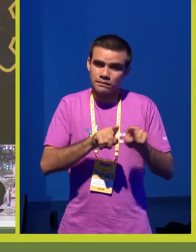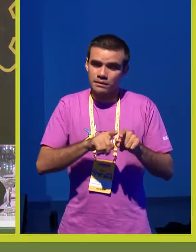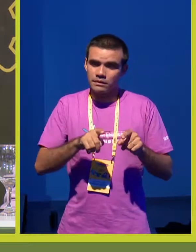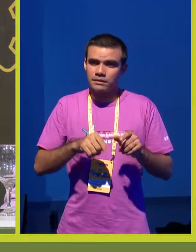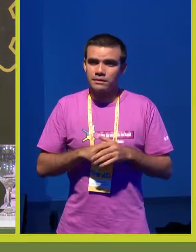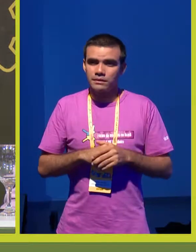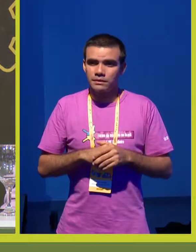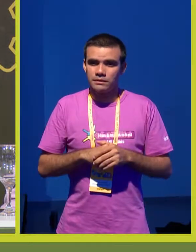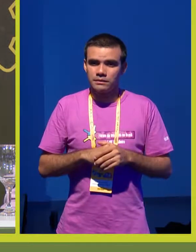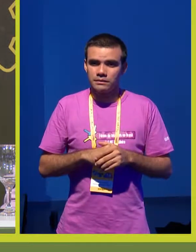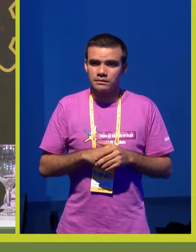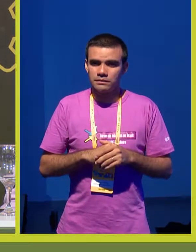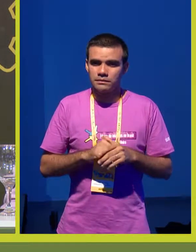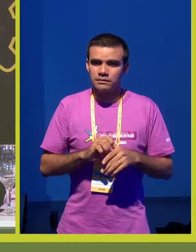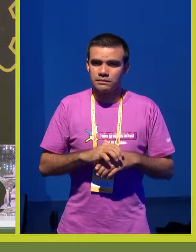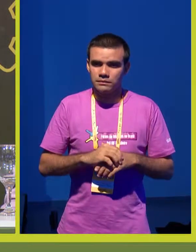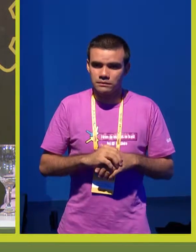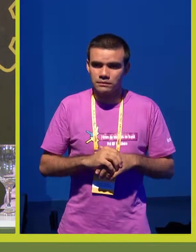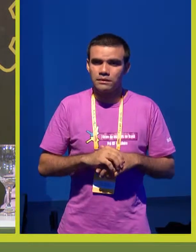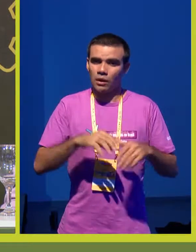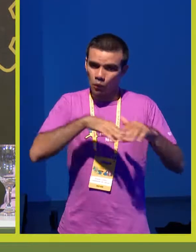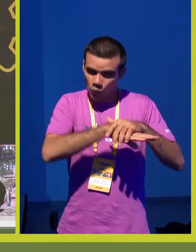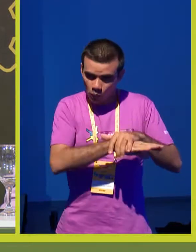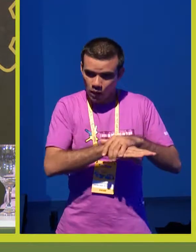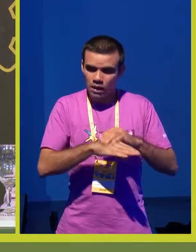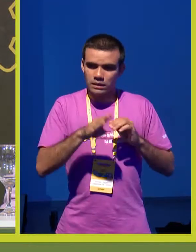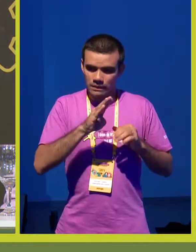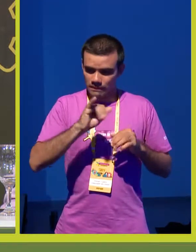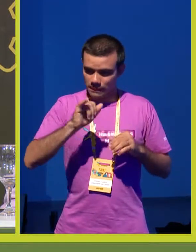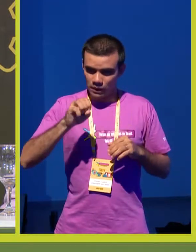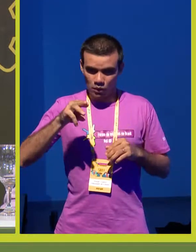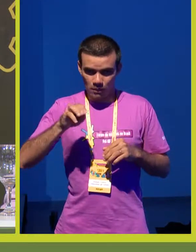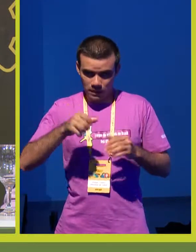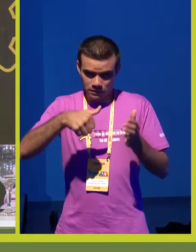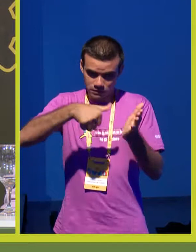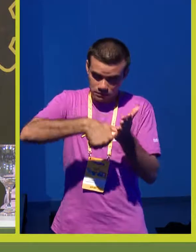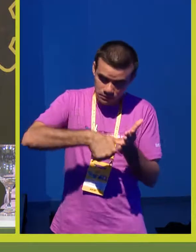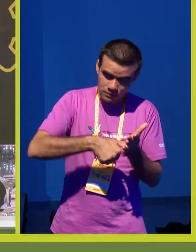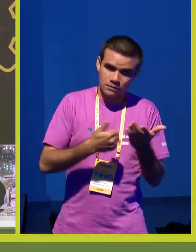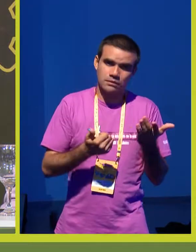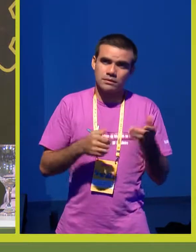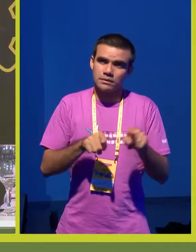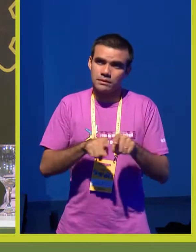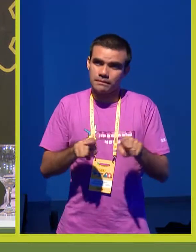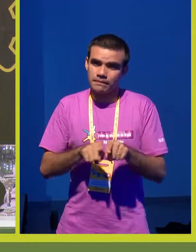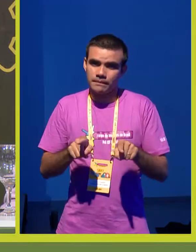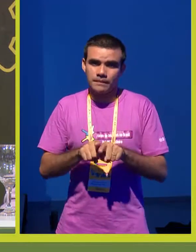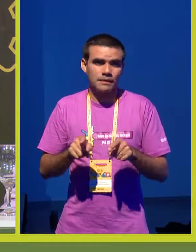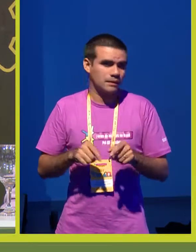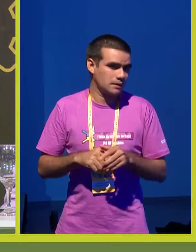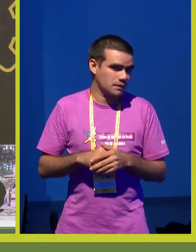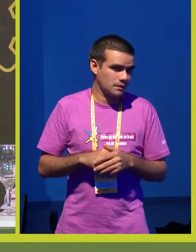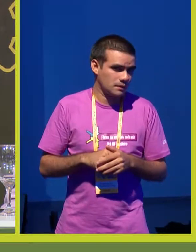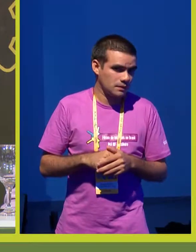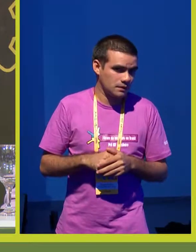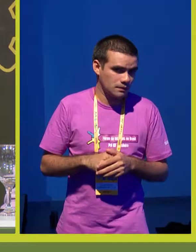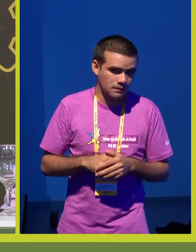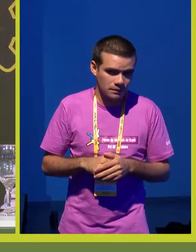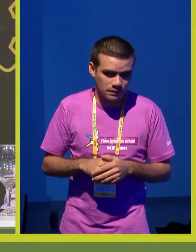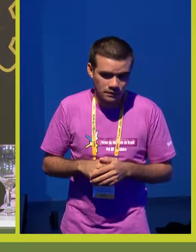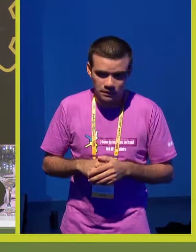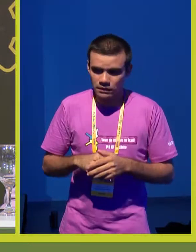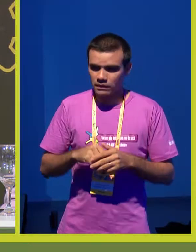Ele tem como objetivo armazenar dados de registros biométricos, impressões digitais e, quando possível, de íris, face e voz para